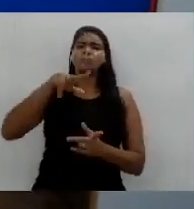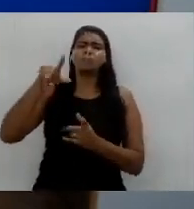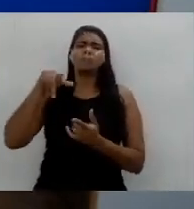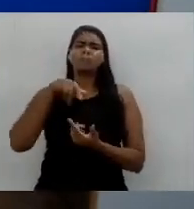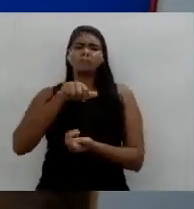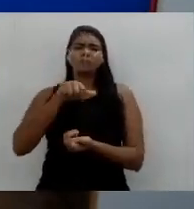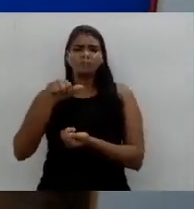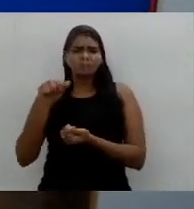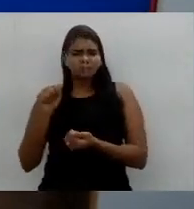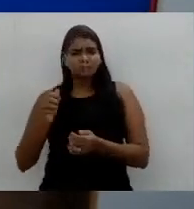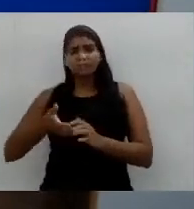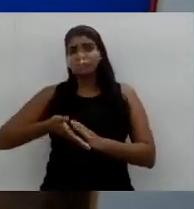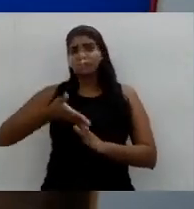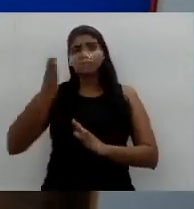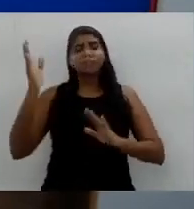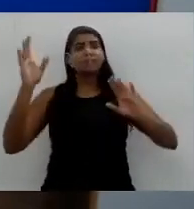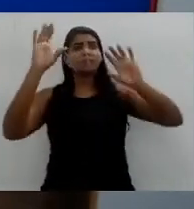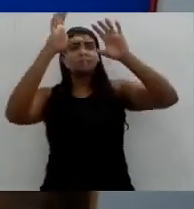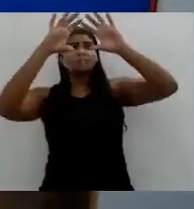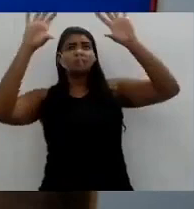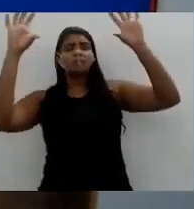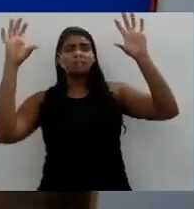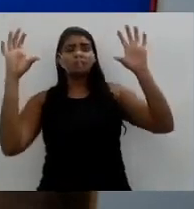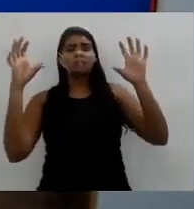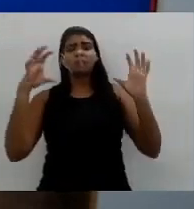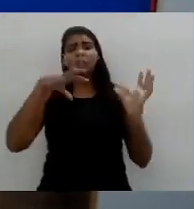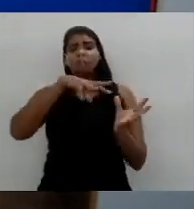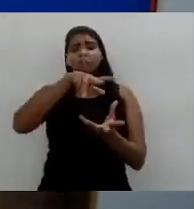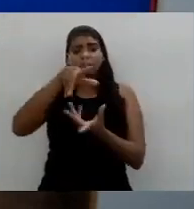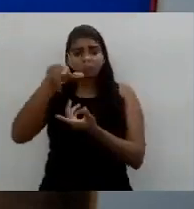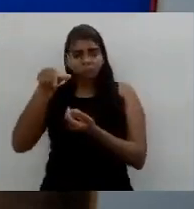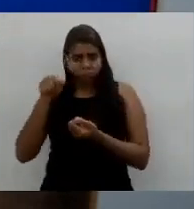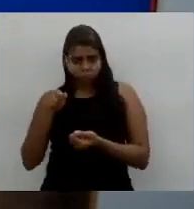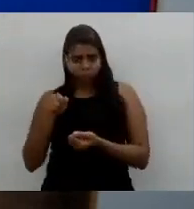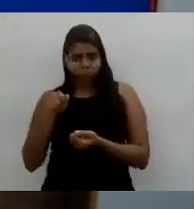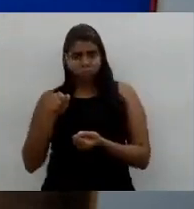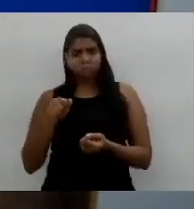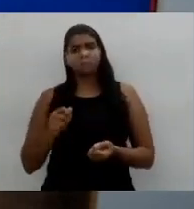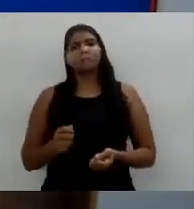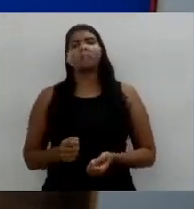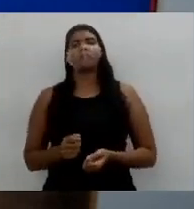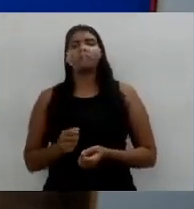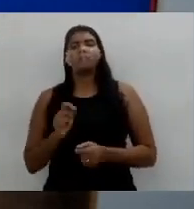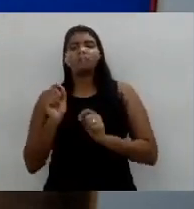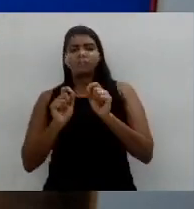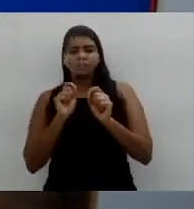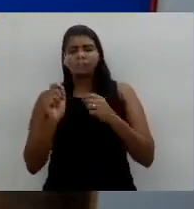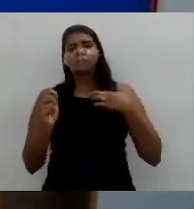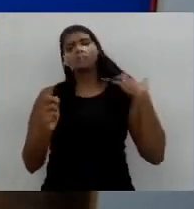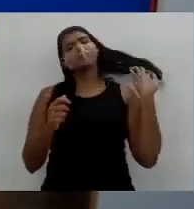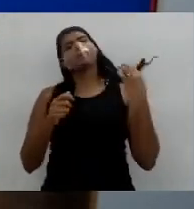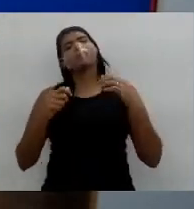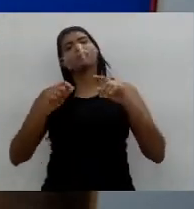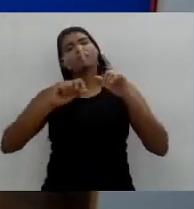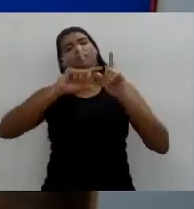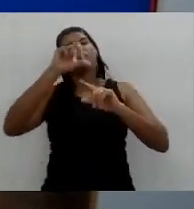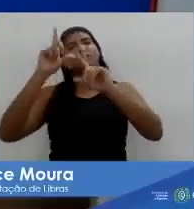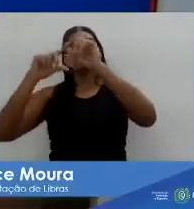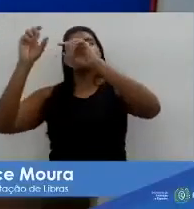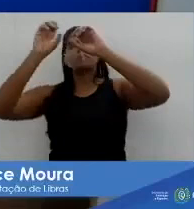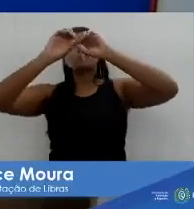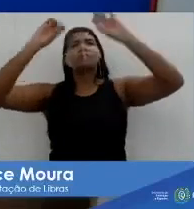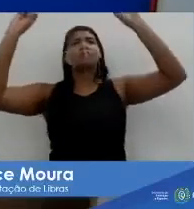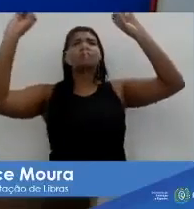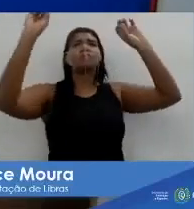interplanetárias, são viagens espaciais que ocorrem entre planetas. E viagens